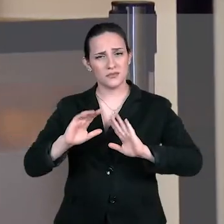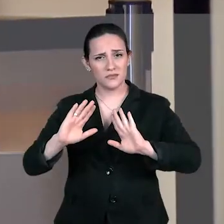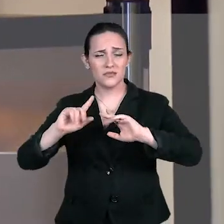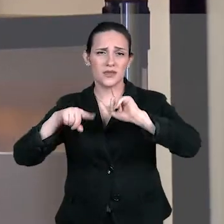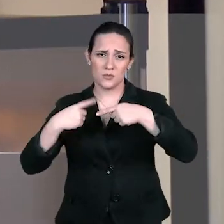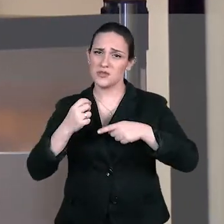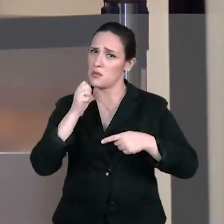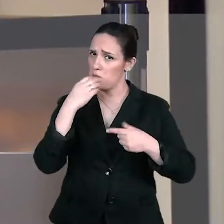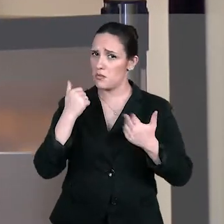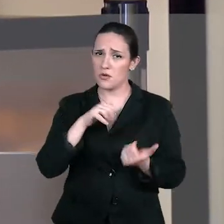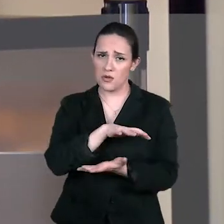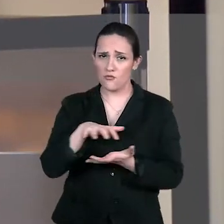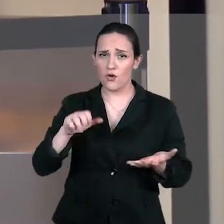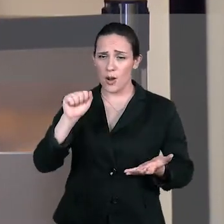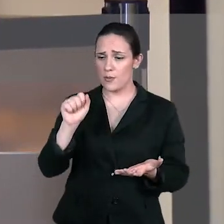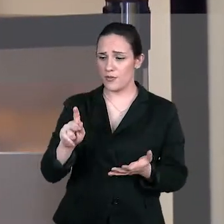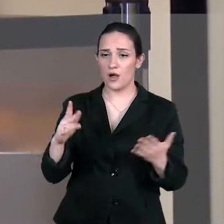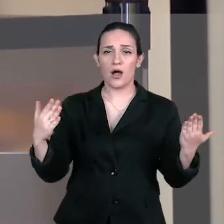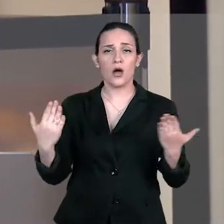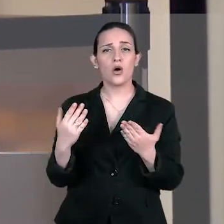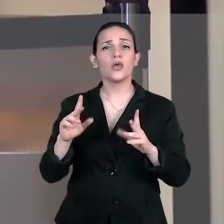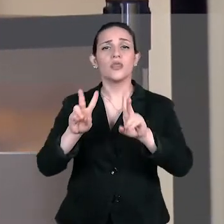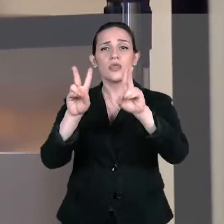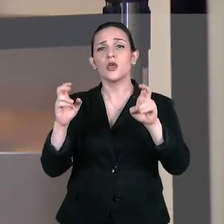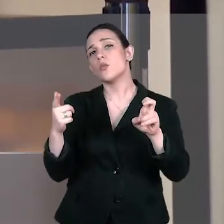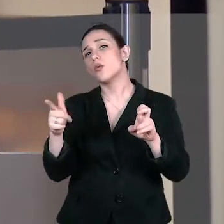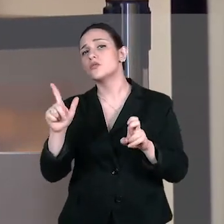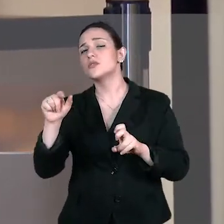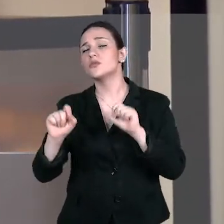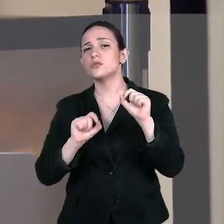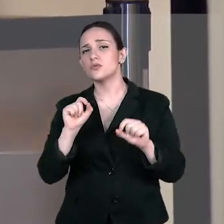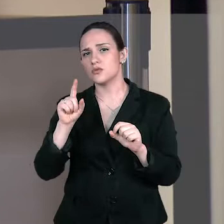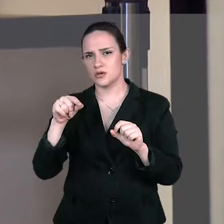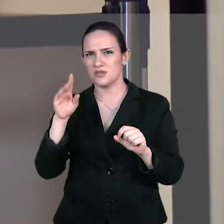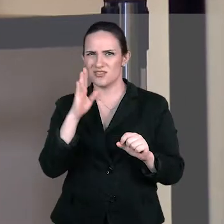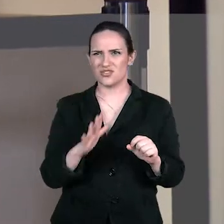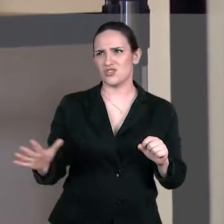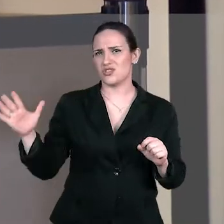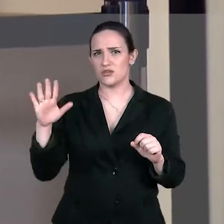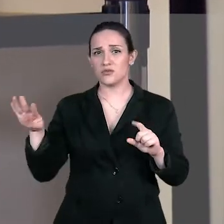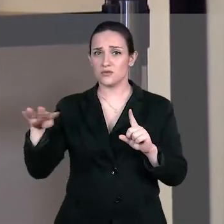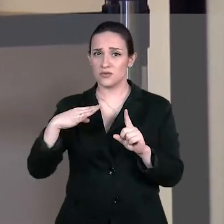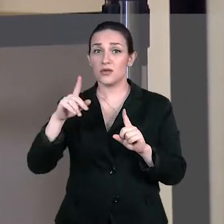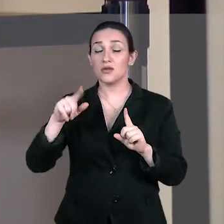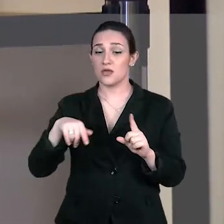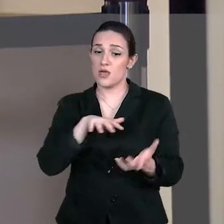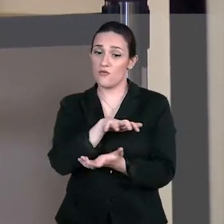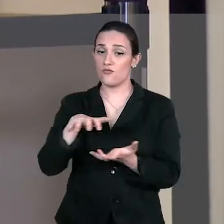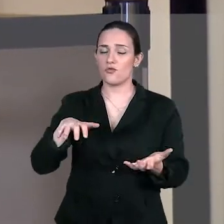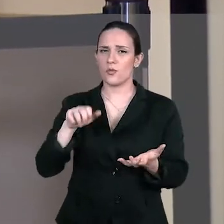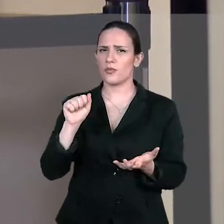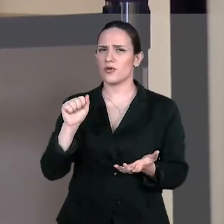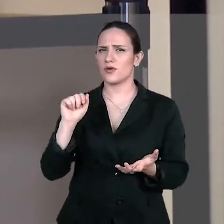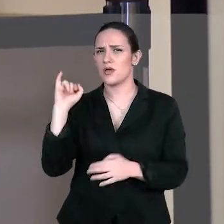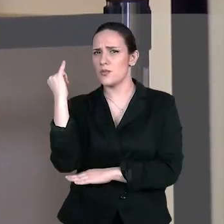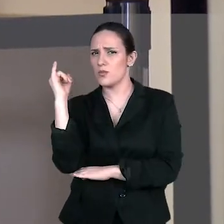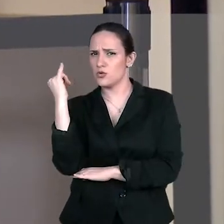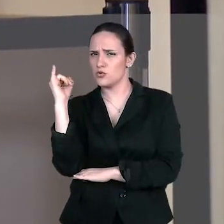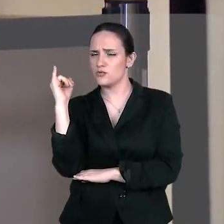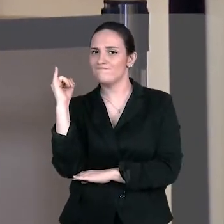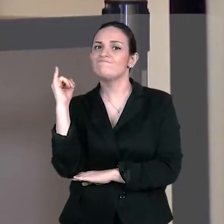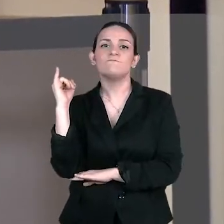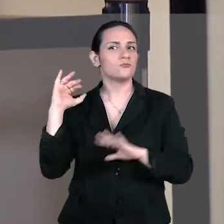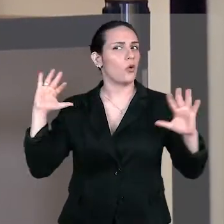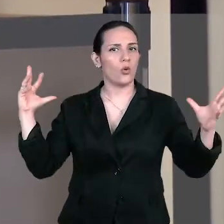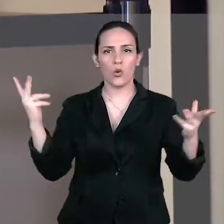Após o bom andamento da reforma da Previdência no Congresso Nacional, o próximo tema que irá dominar o noticiário geral no Brasil é a reforma tributária. A carga